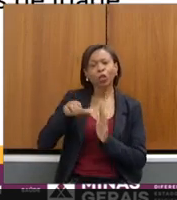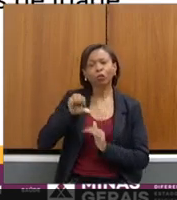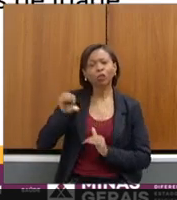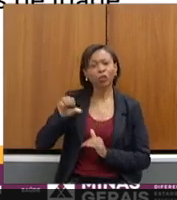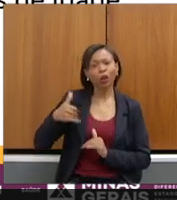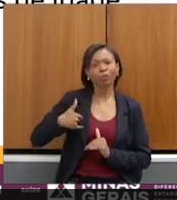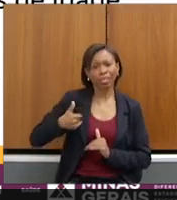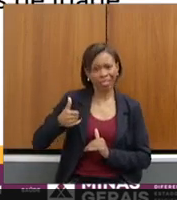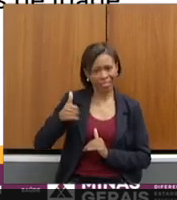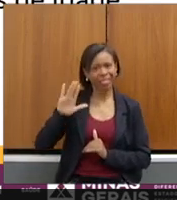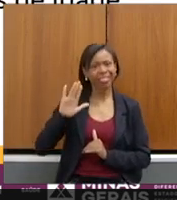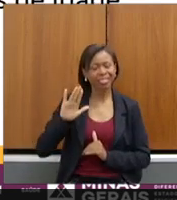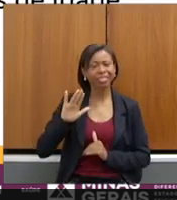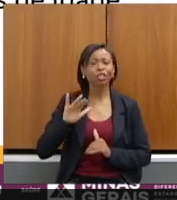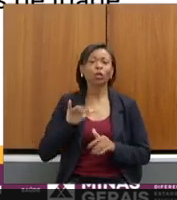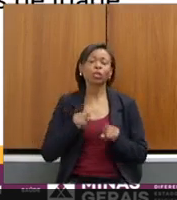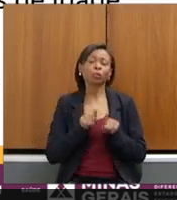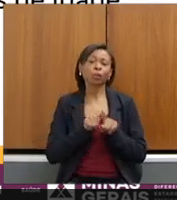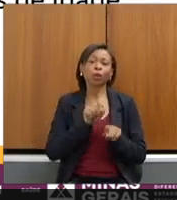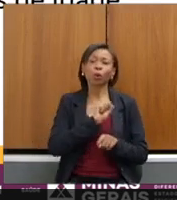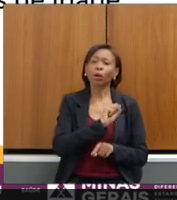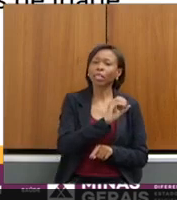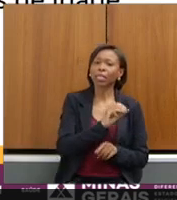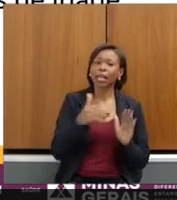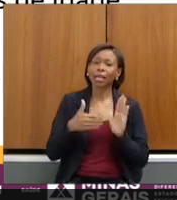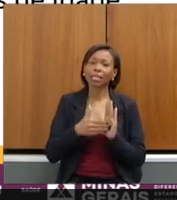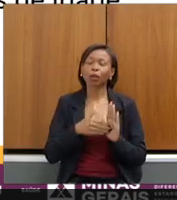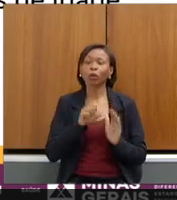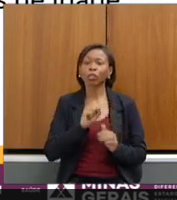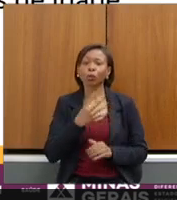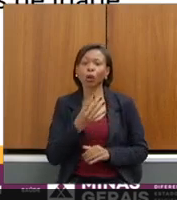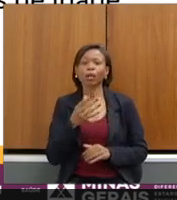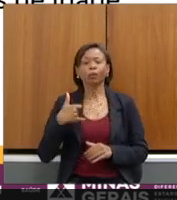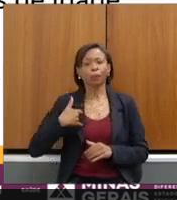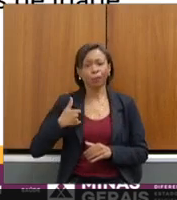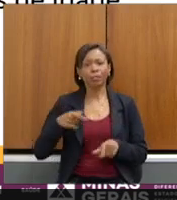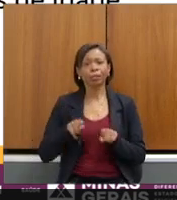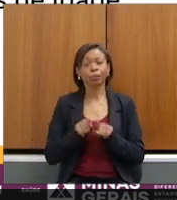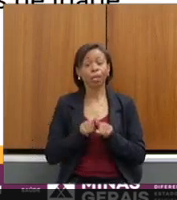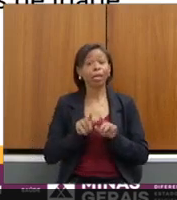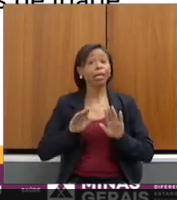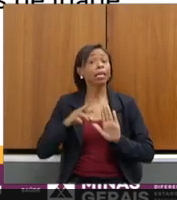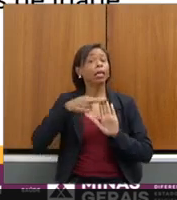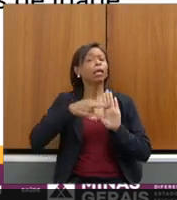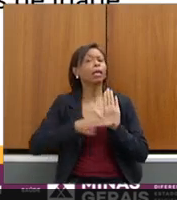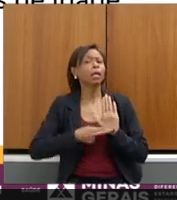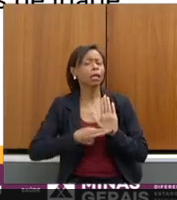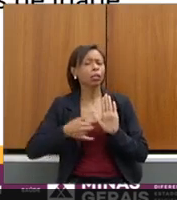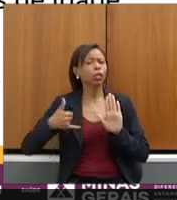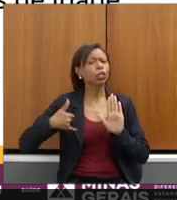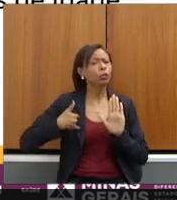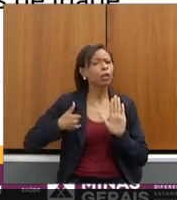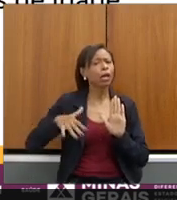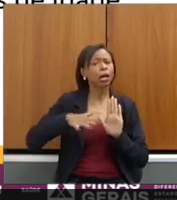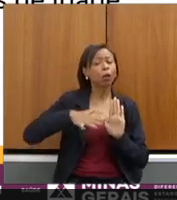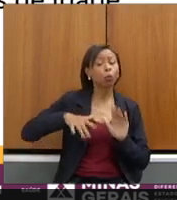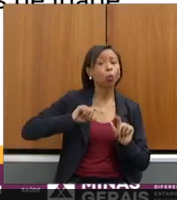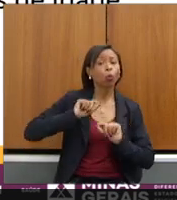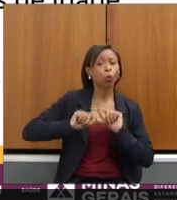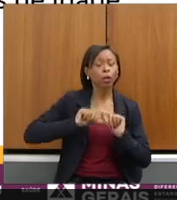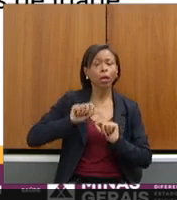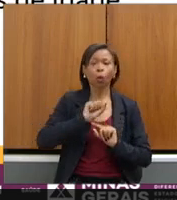das pessoas de 80 Oitenta e Quatro anos de idade e os critérios e prioridades para esse grupo são de 80 Oitenta e Quatro anos